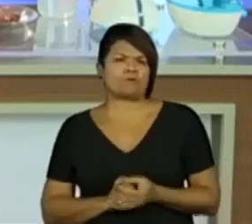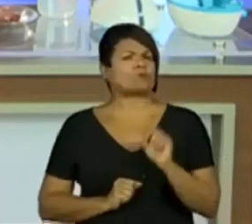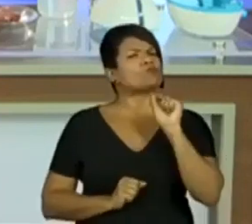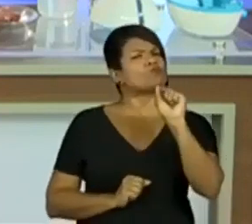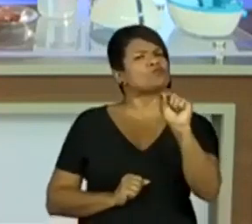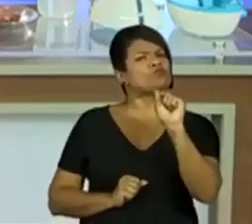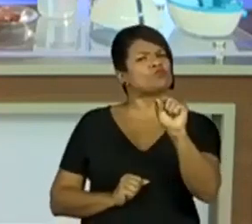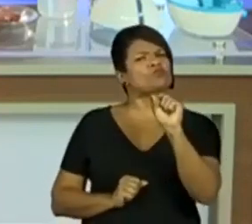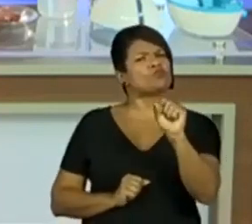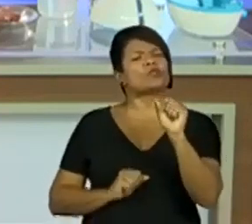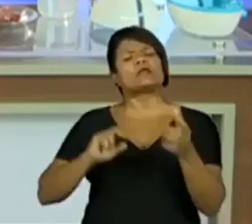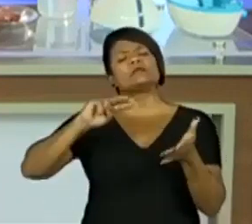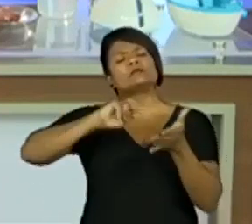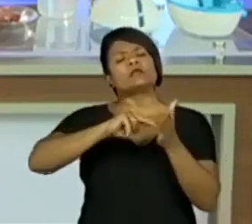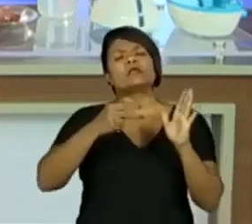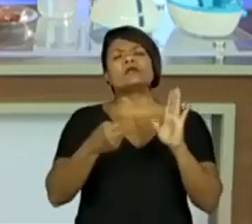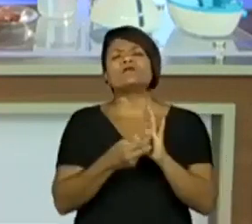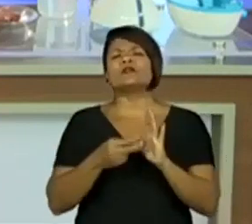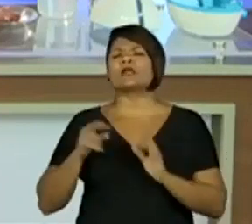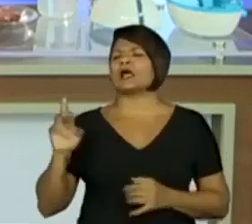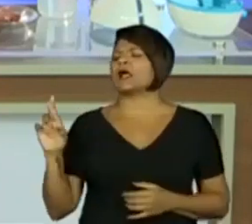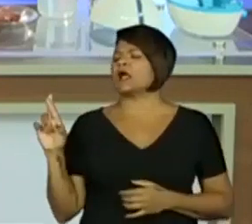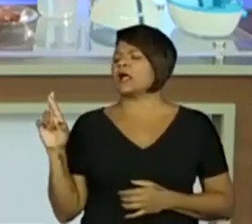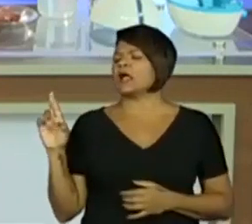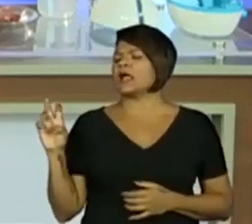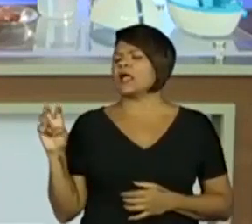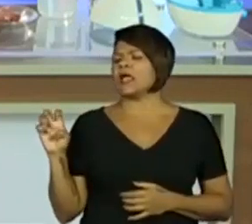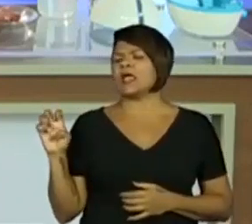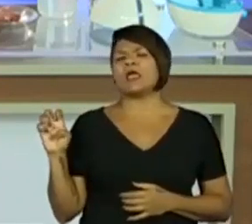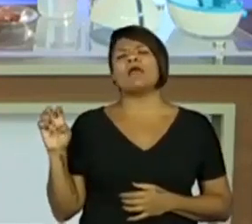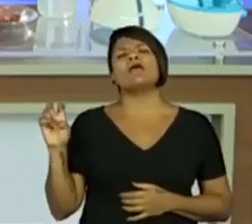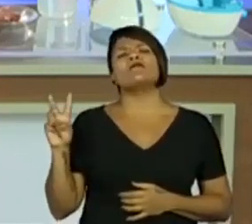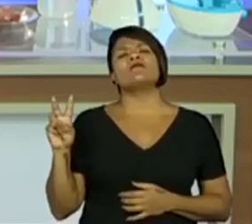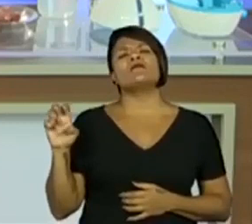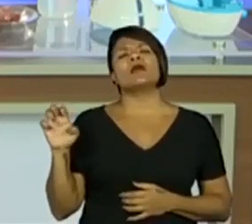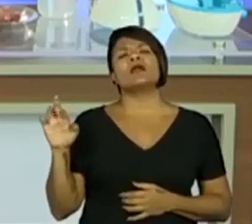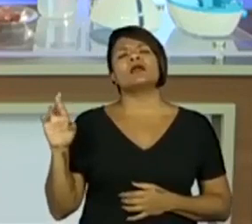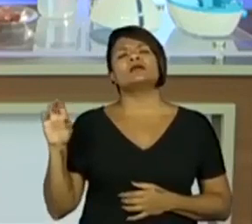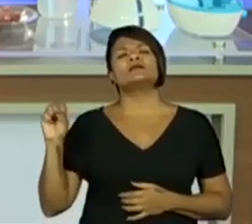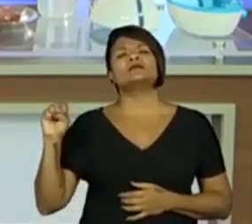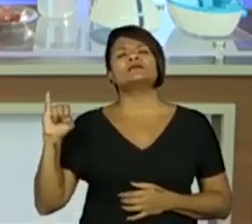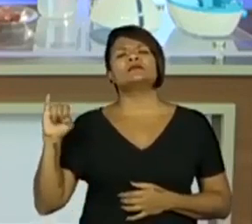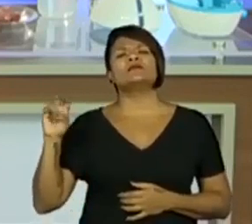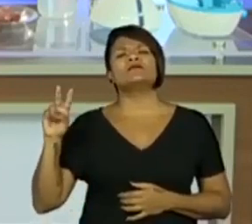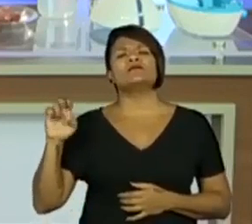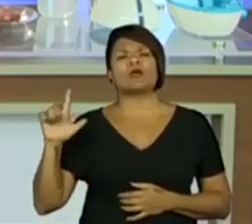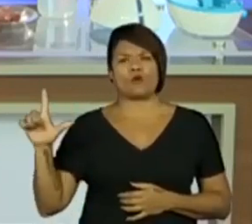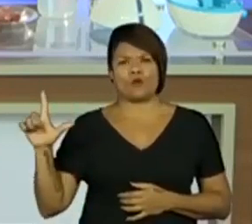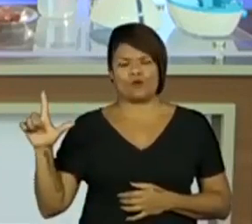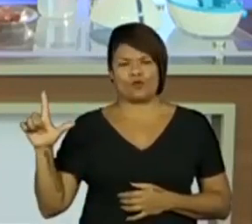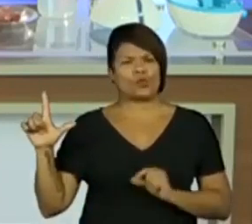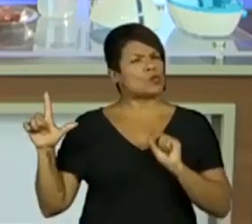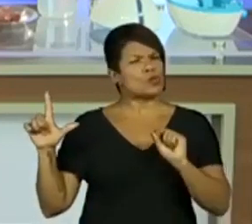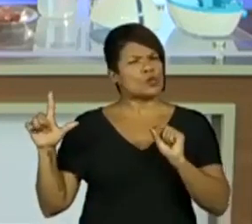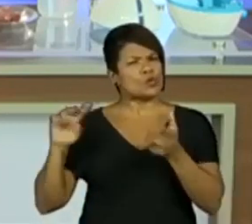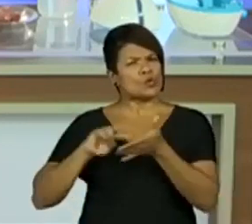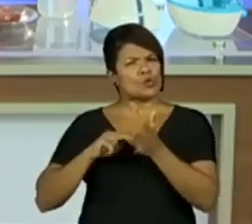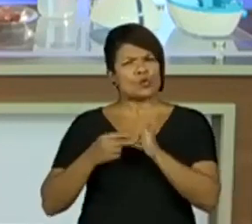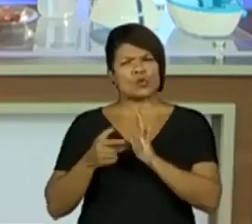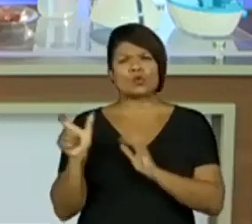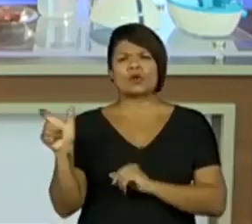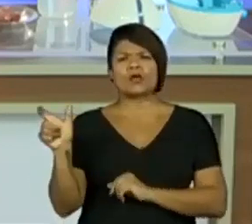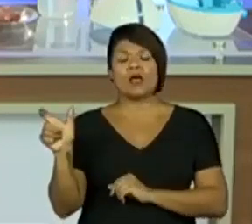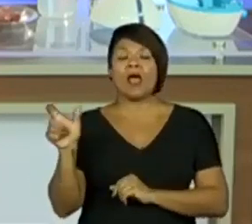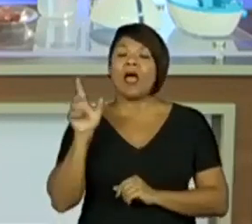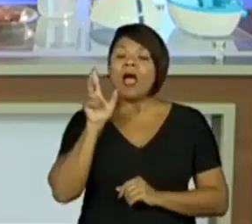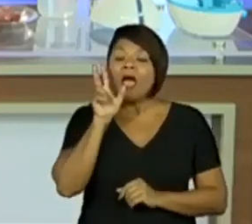algo reversível? Algo reversível é aquilo que pode ser revertido, voltar ao